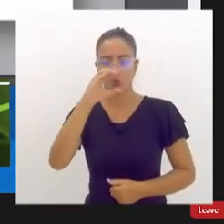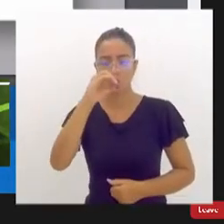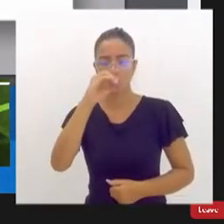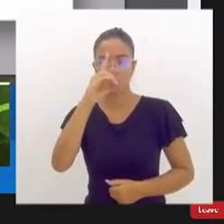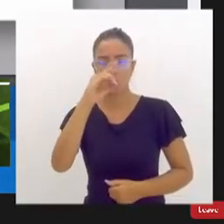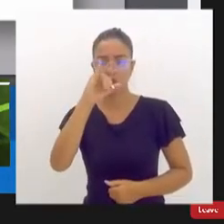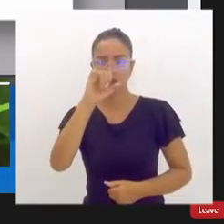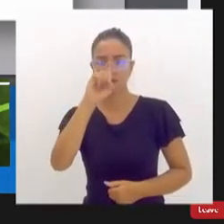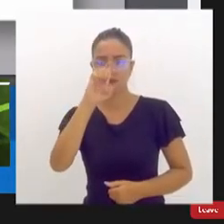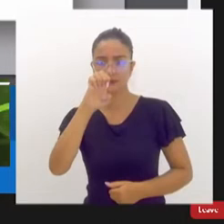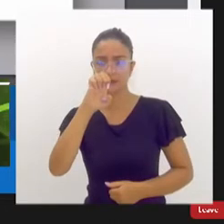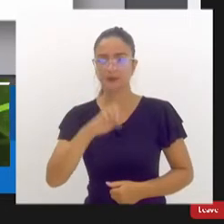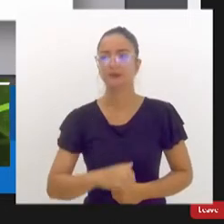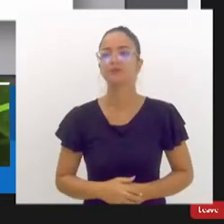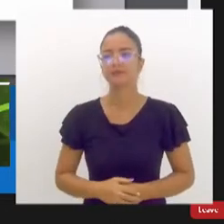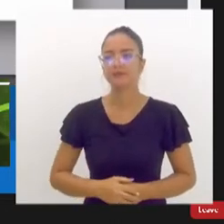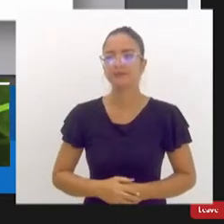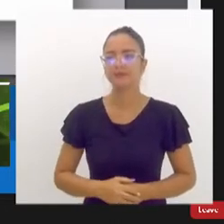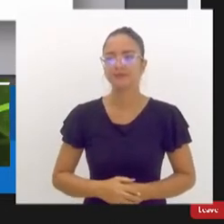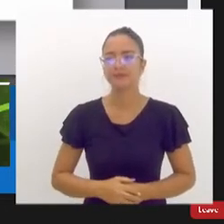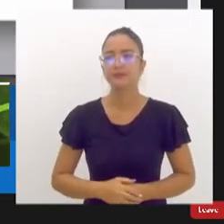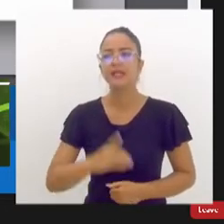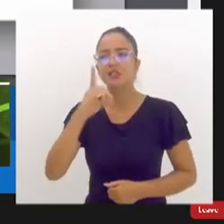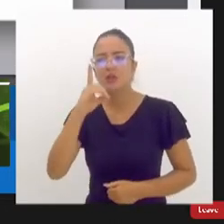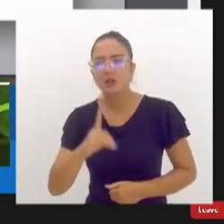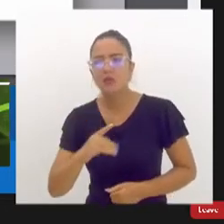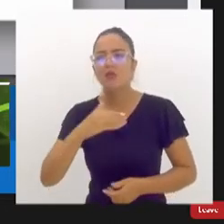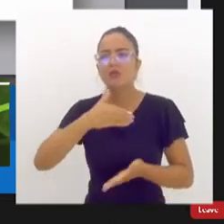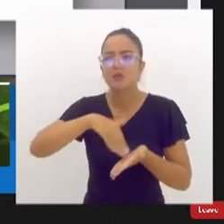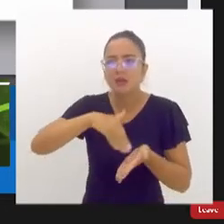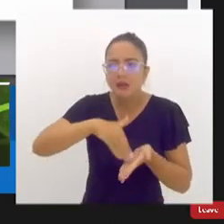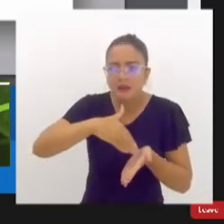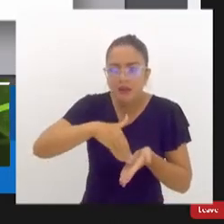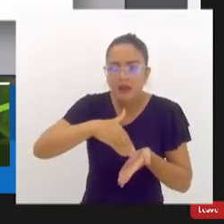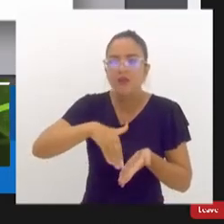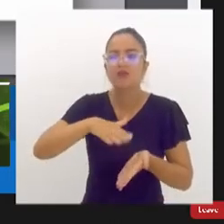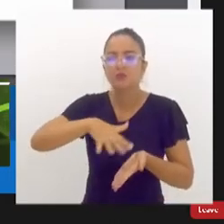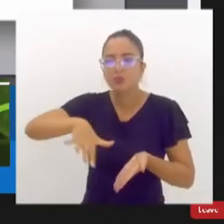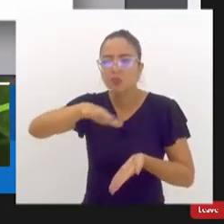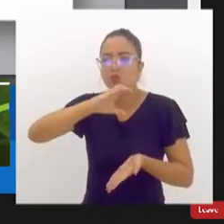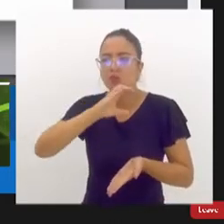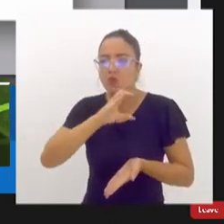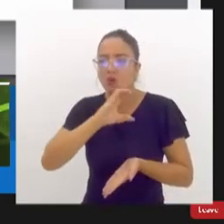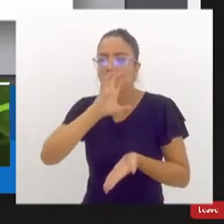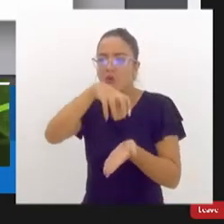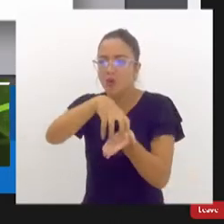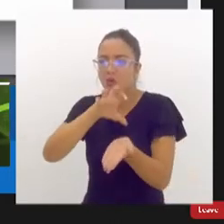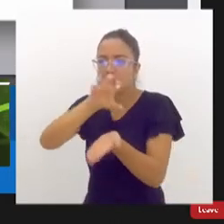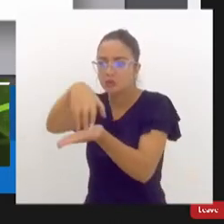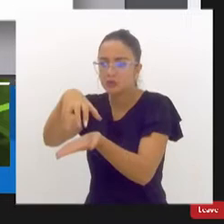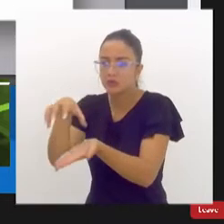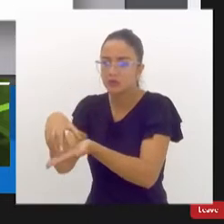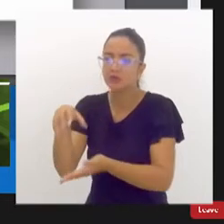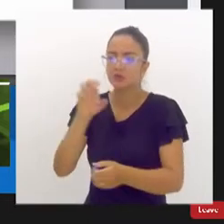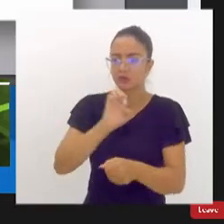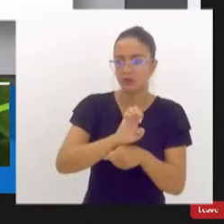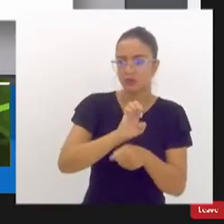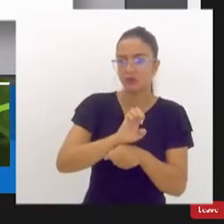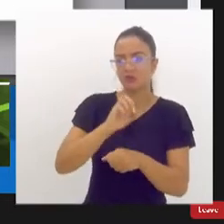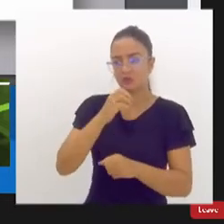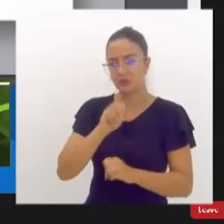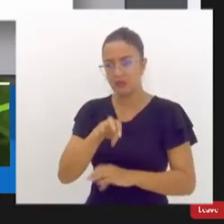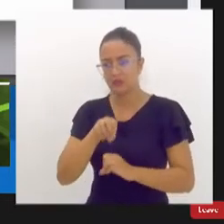é o Colegiado Nacional de Direitos, de Diretores, perdão, e Secretários dos Conselhos Estaduais de Educação.